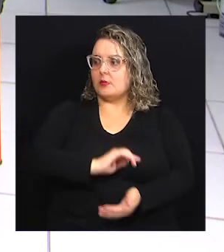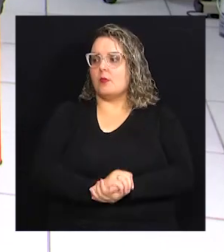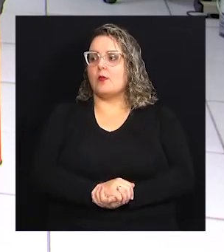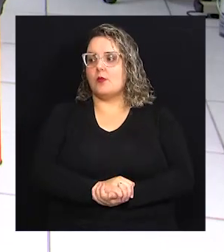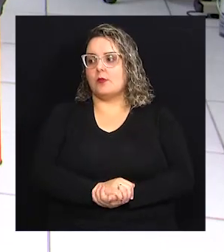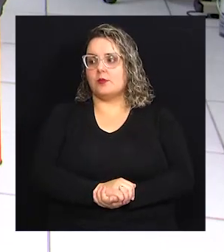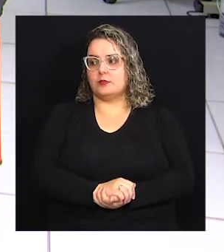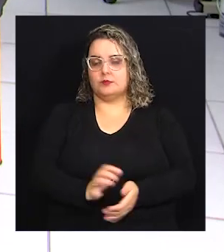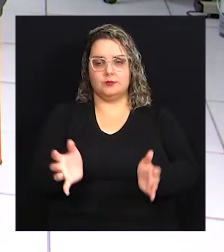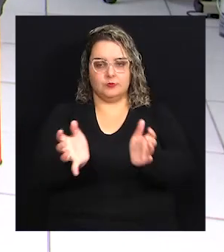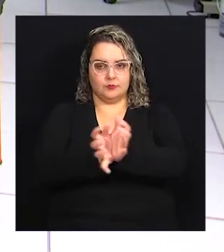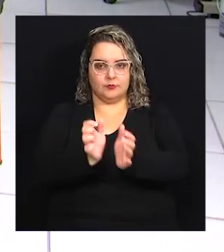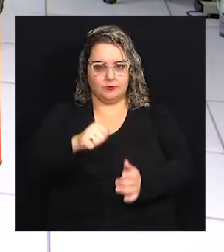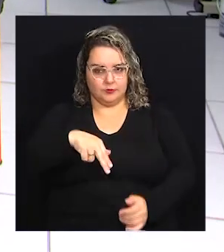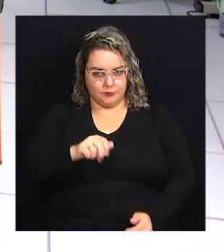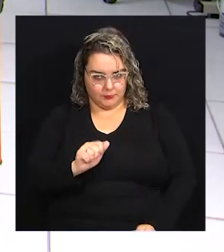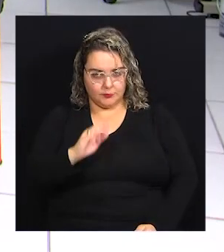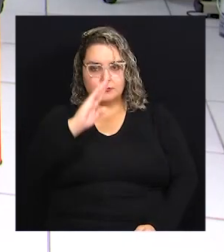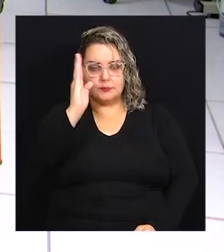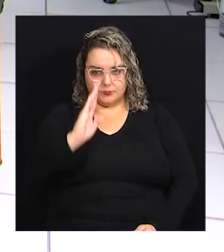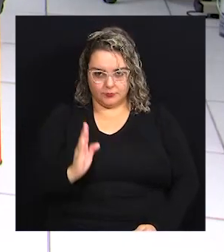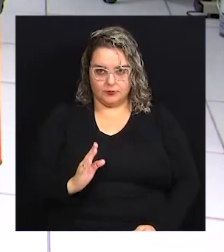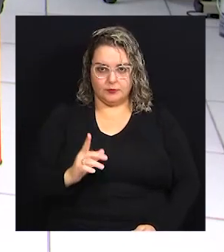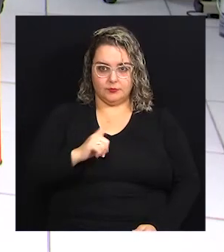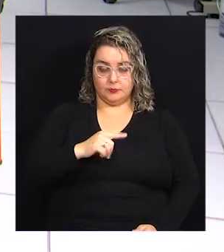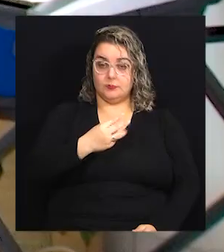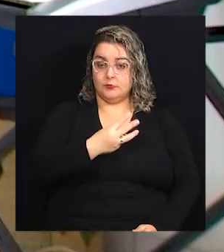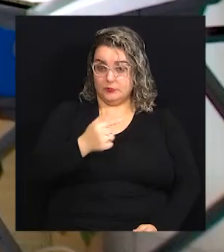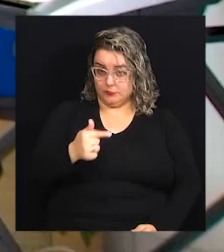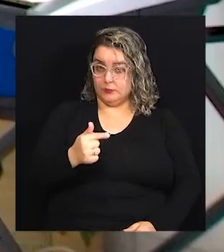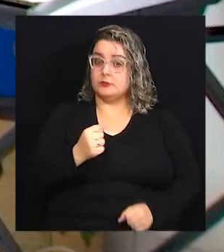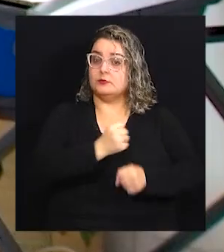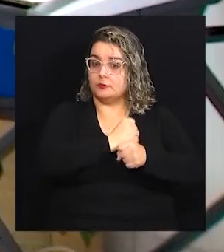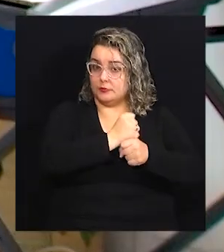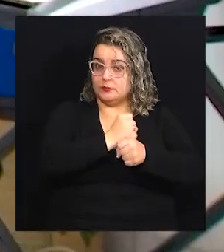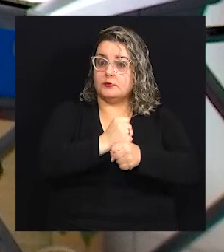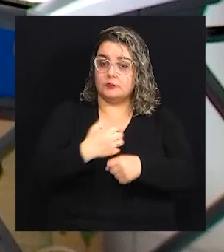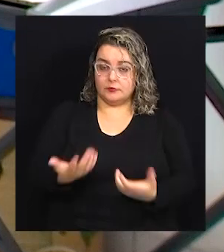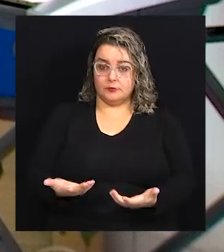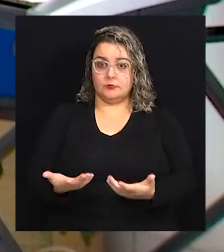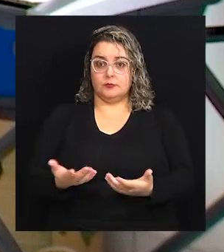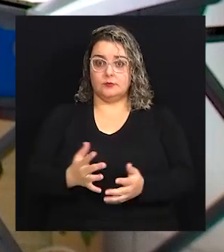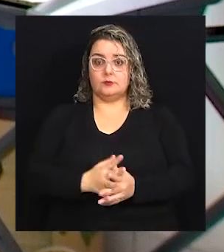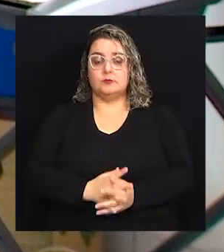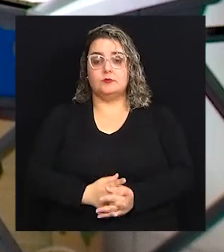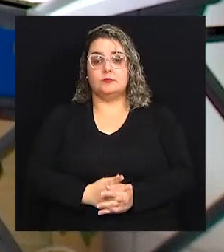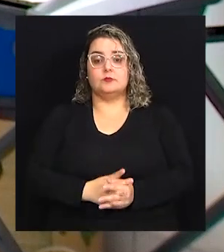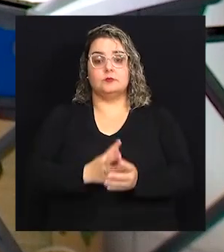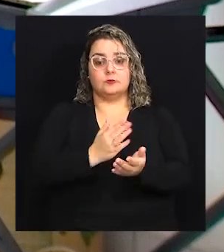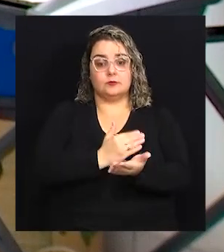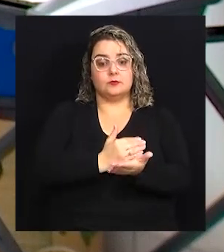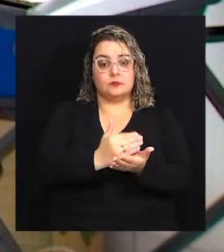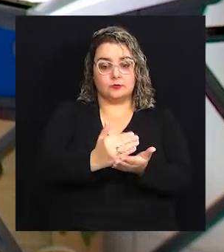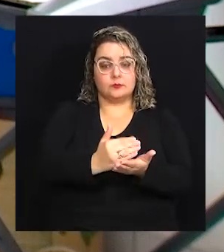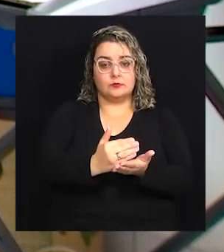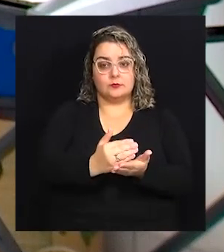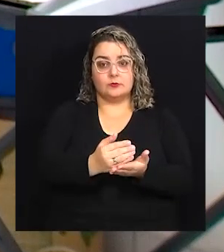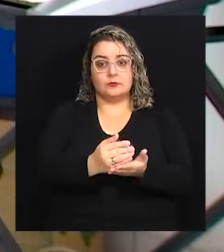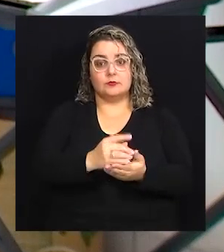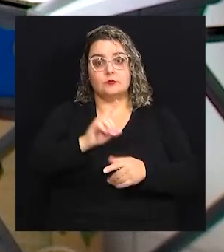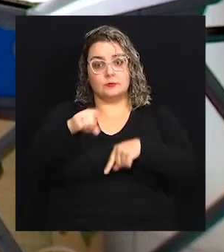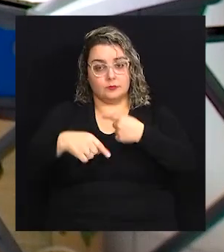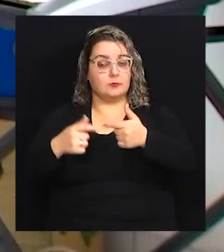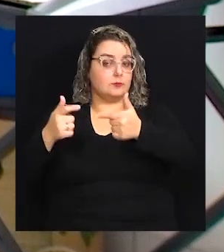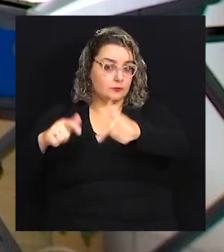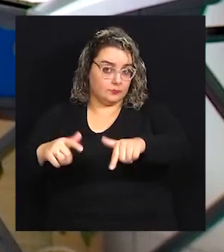gente? Bom, o Grupo ANA Brasil, ele existe há 37 anos. Ele iniciou em